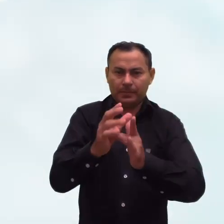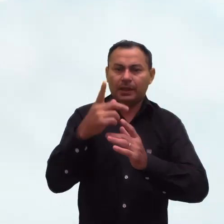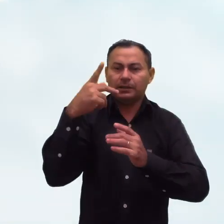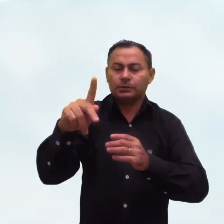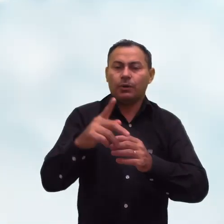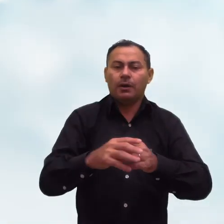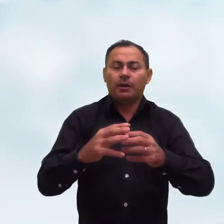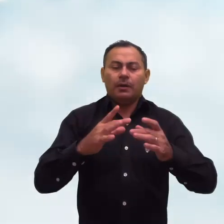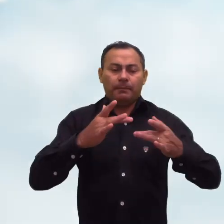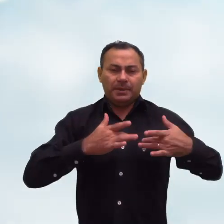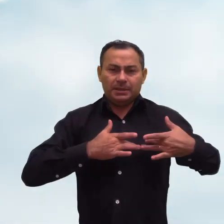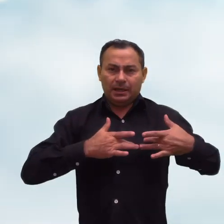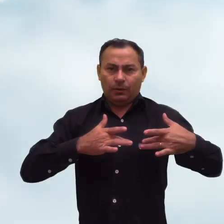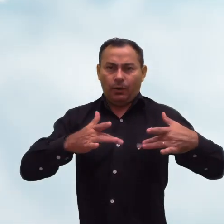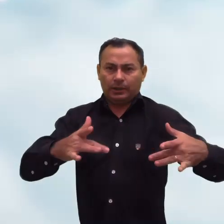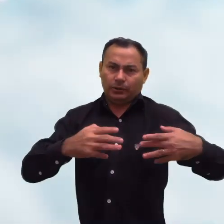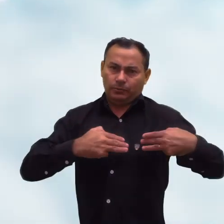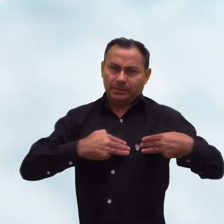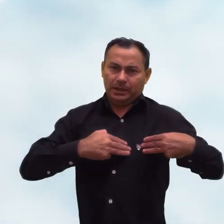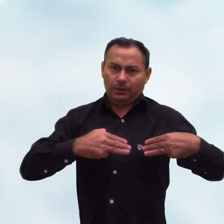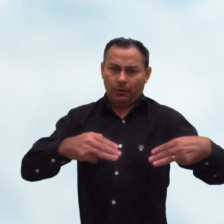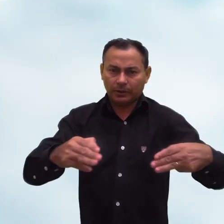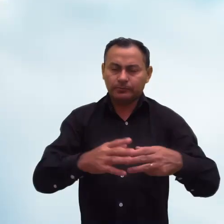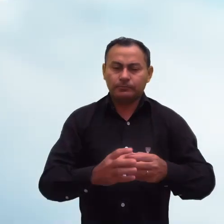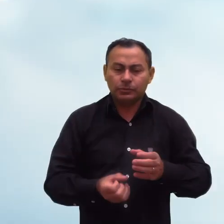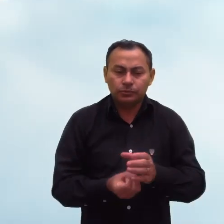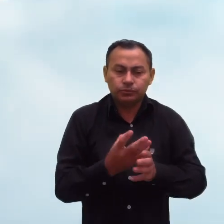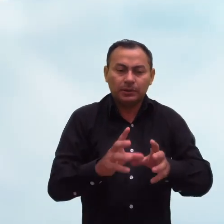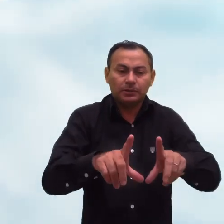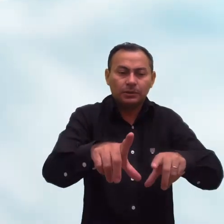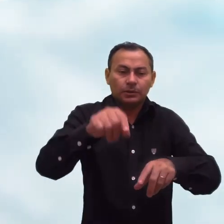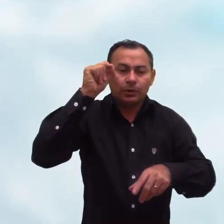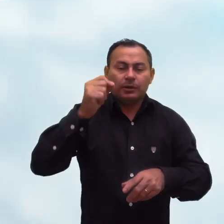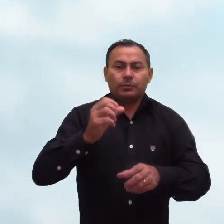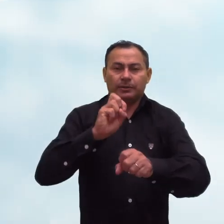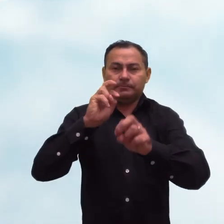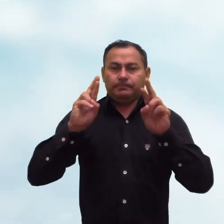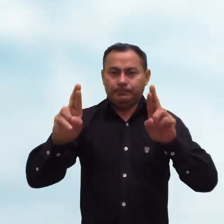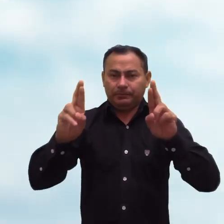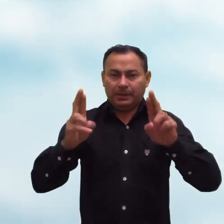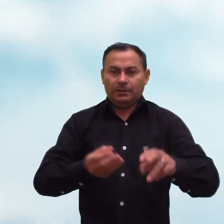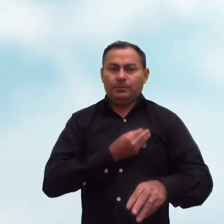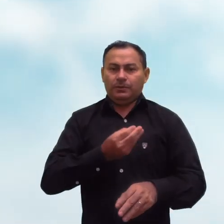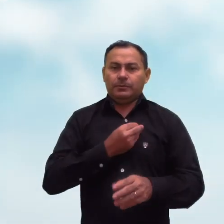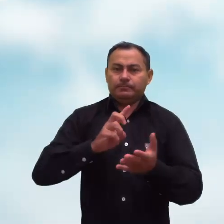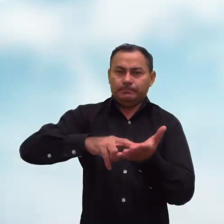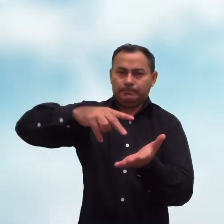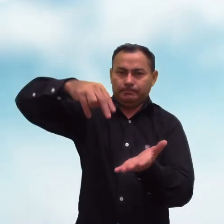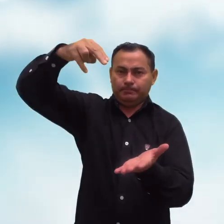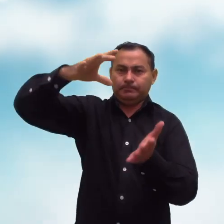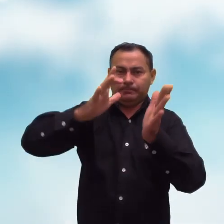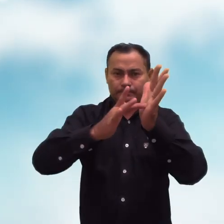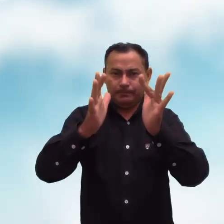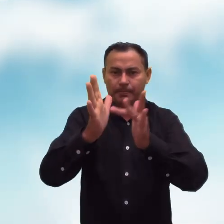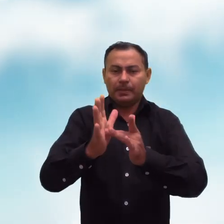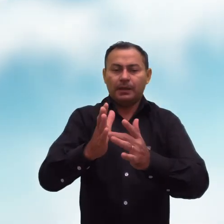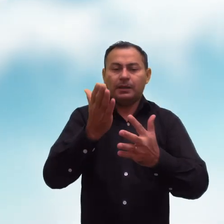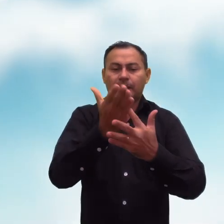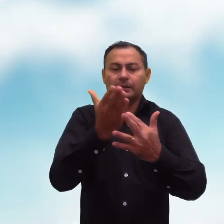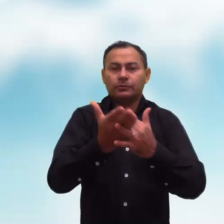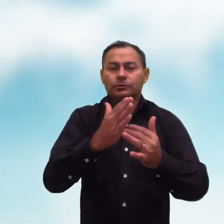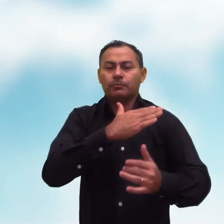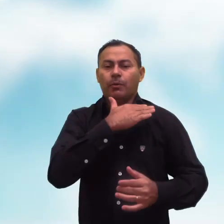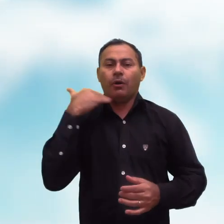Cristo. Conforme a sua grande misericórdia, Ele nos regenerou para uma esperança viva, por meio da ressurreição de